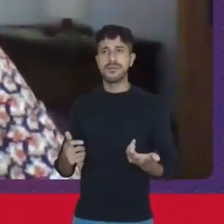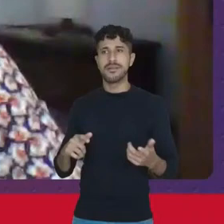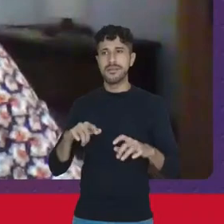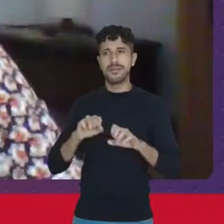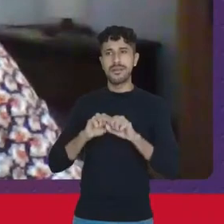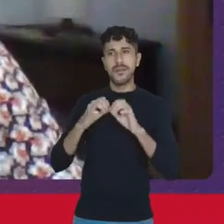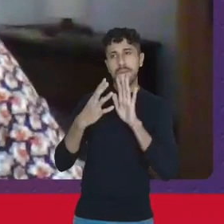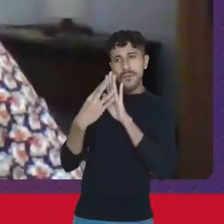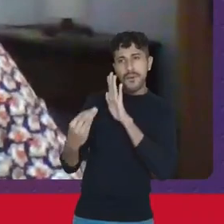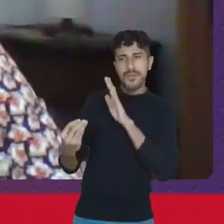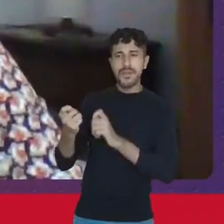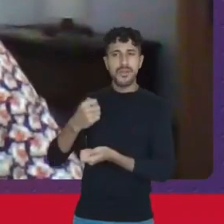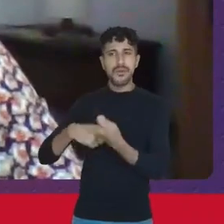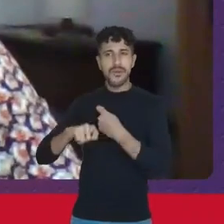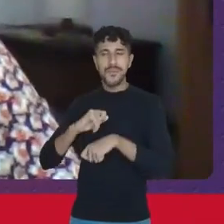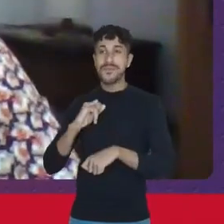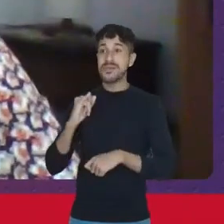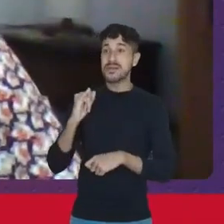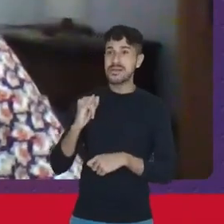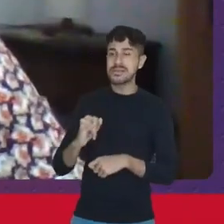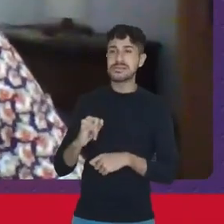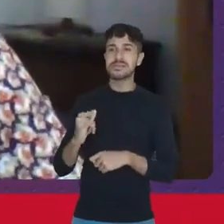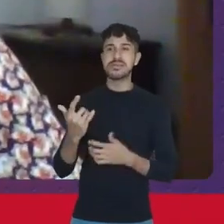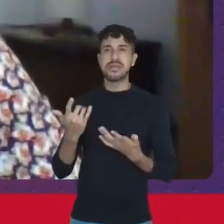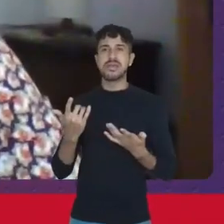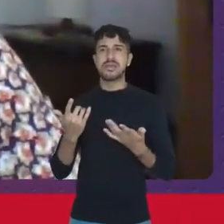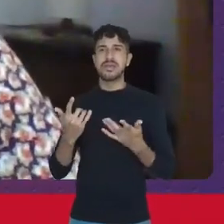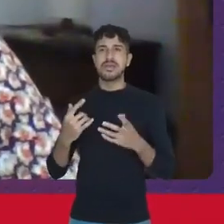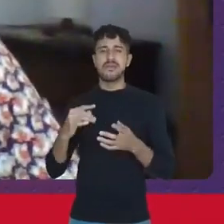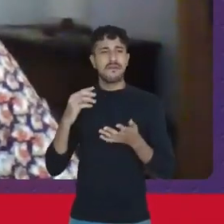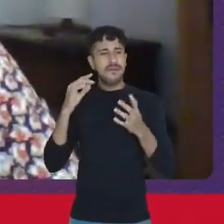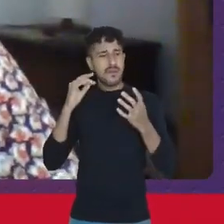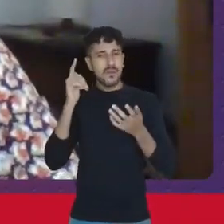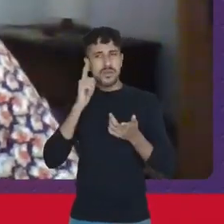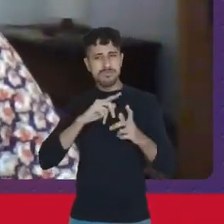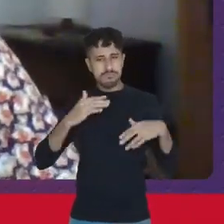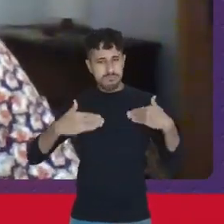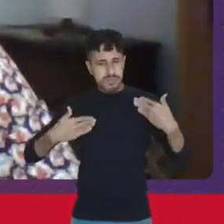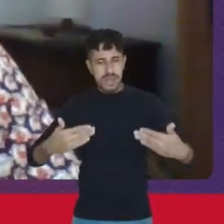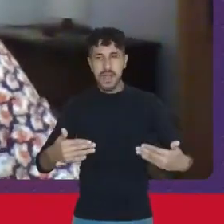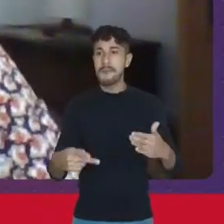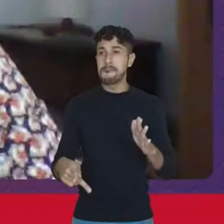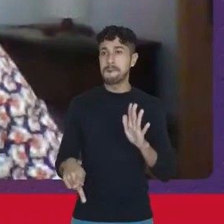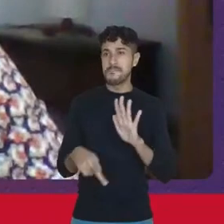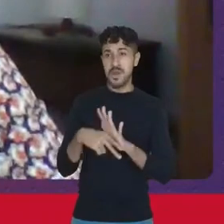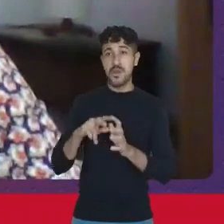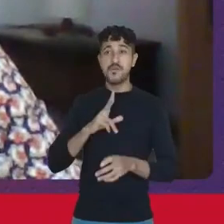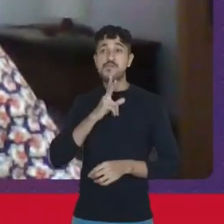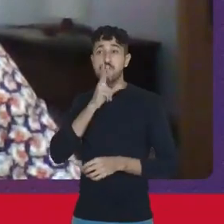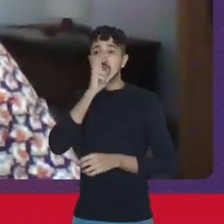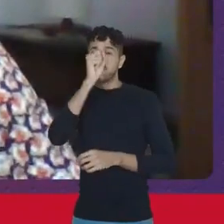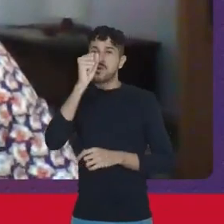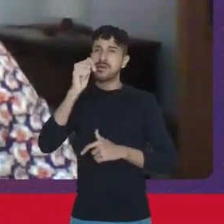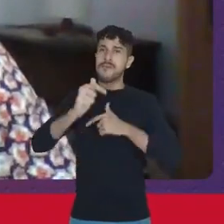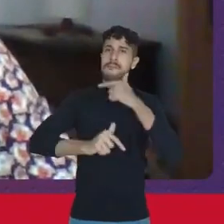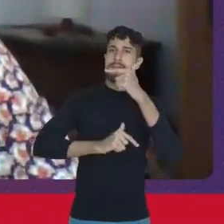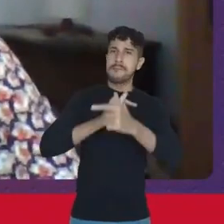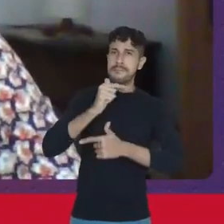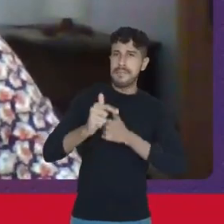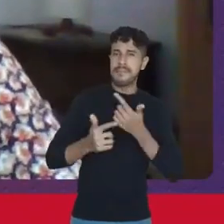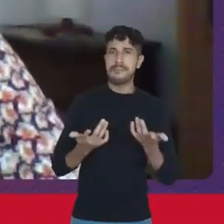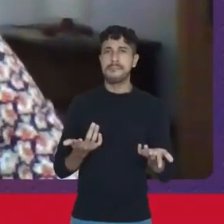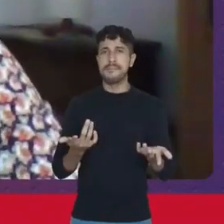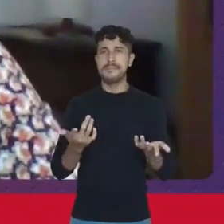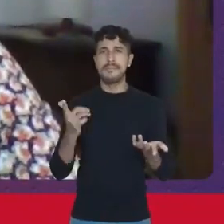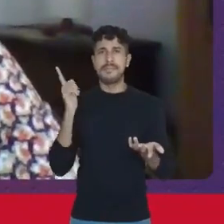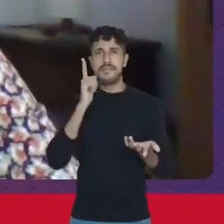sistema econômico se reproduzir. A própria força de trabalho, ela